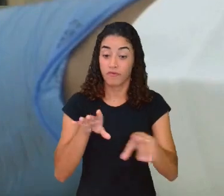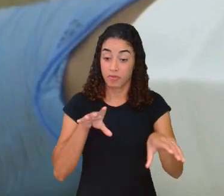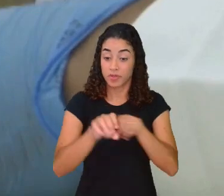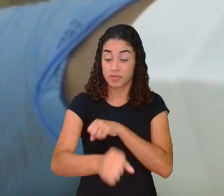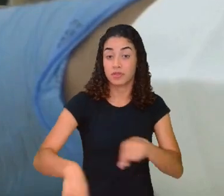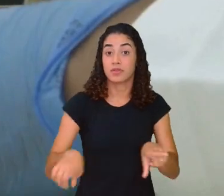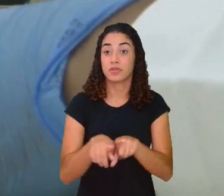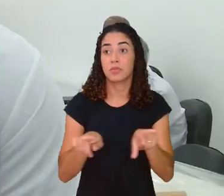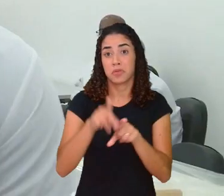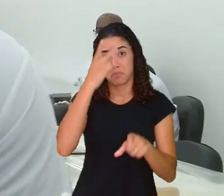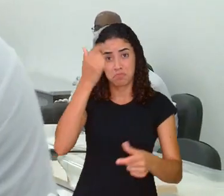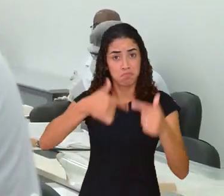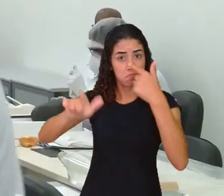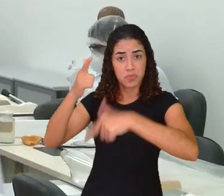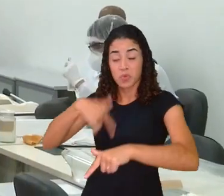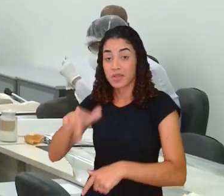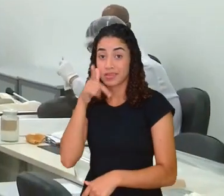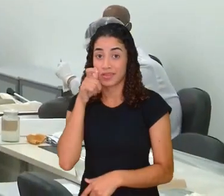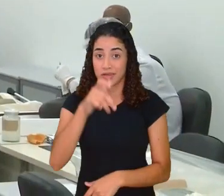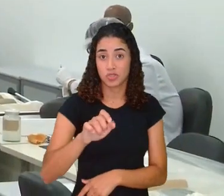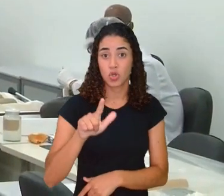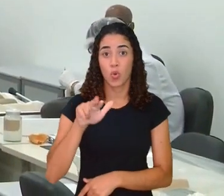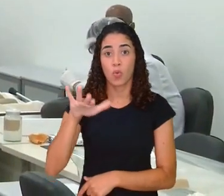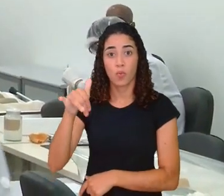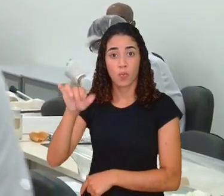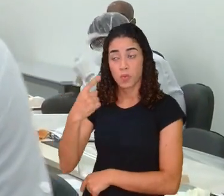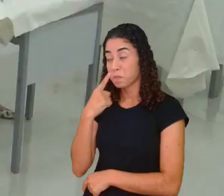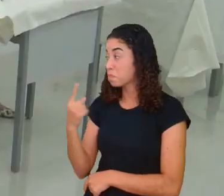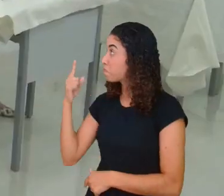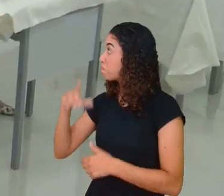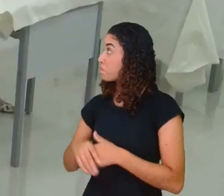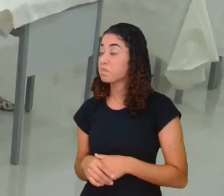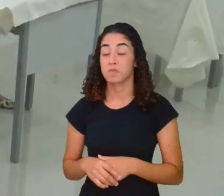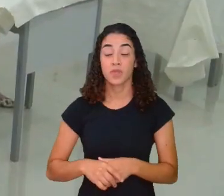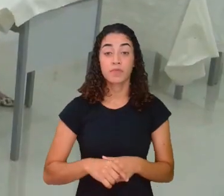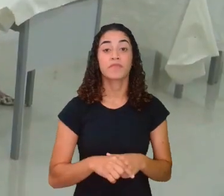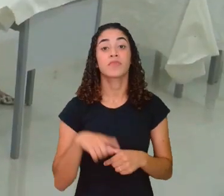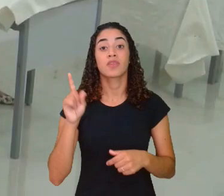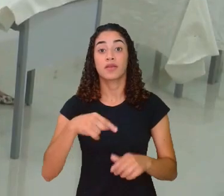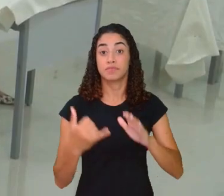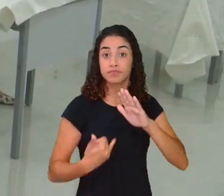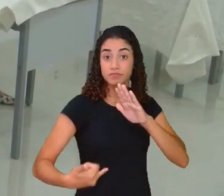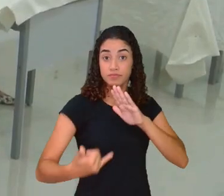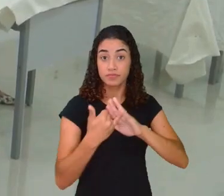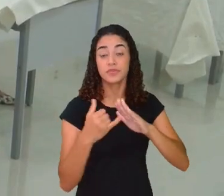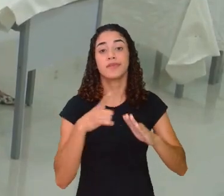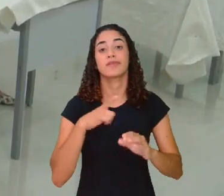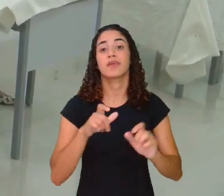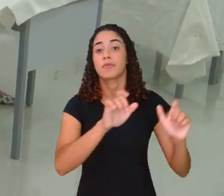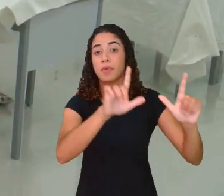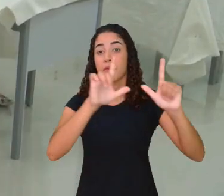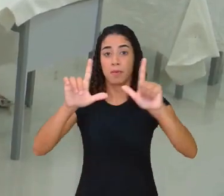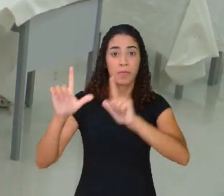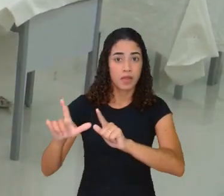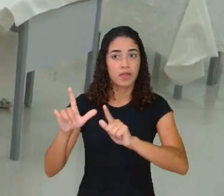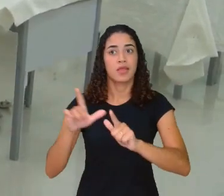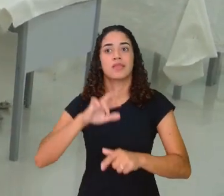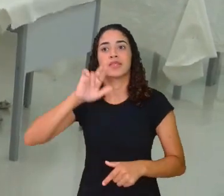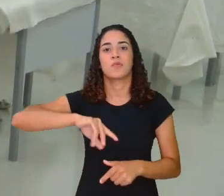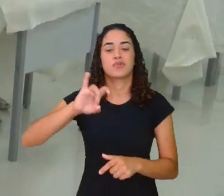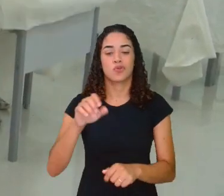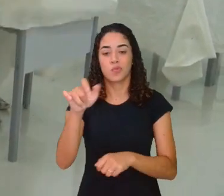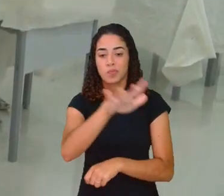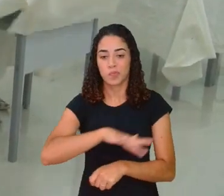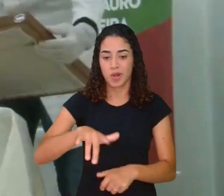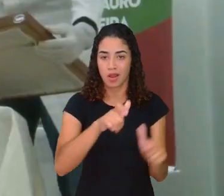outros interessados. Lucas é do Tribunal de Contas do Estado. A instituição também possui obras e não conta com um espaço específico